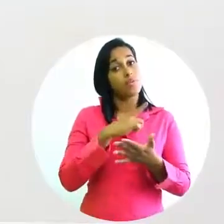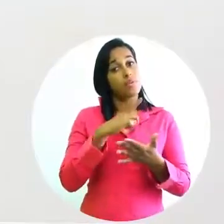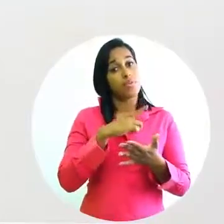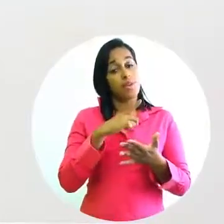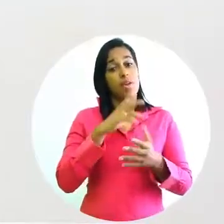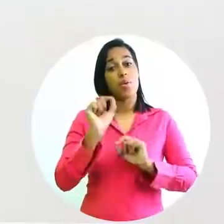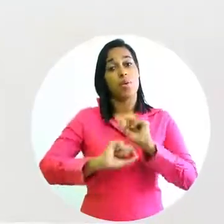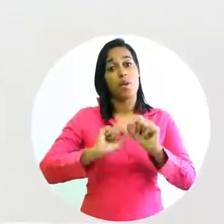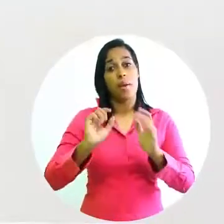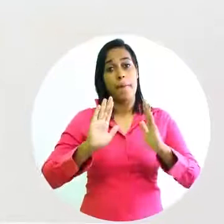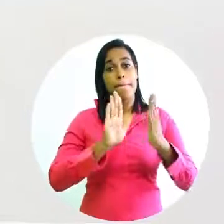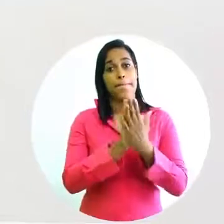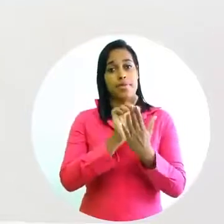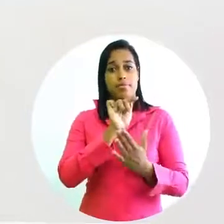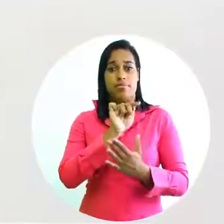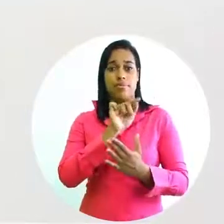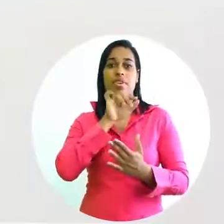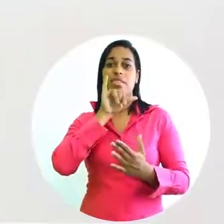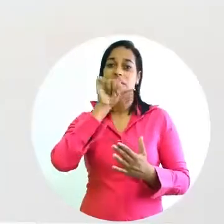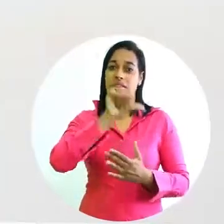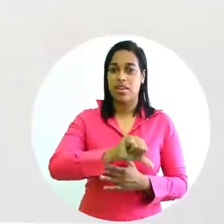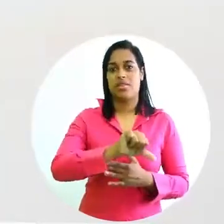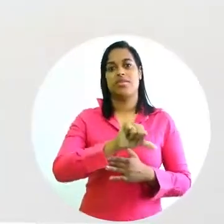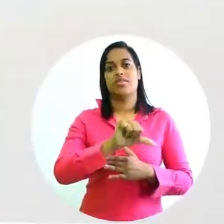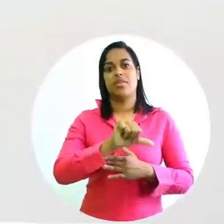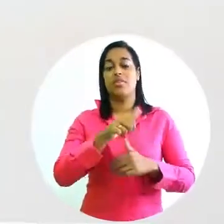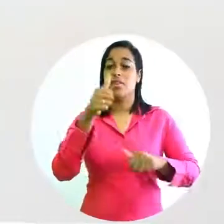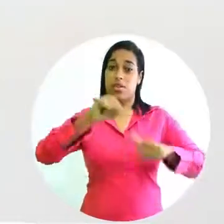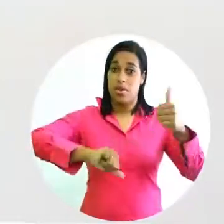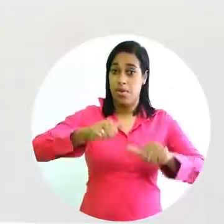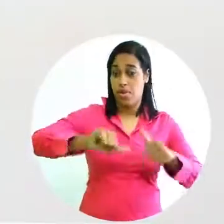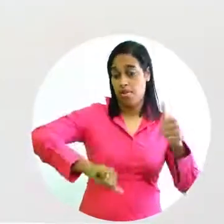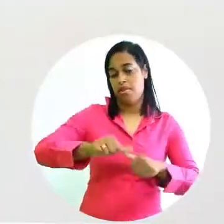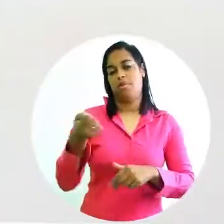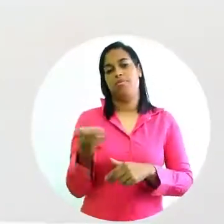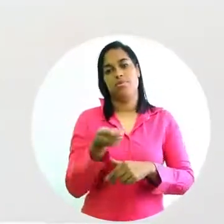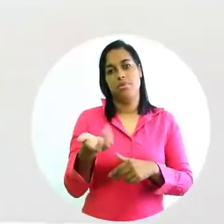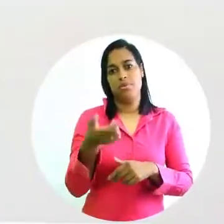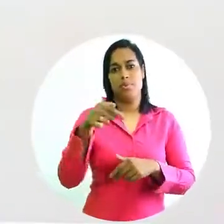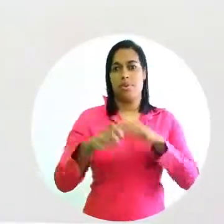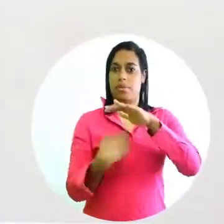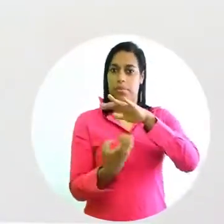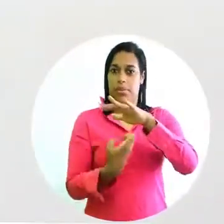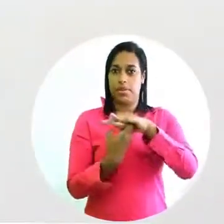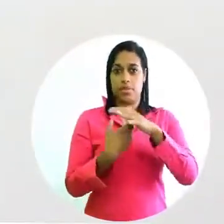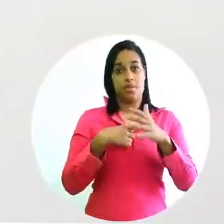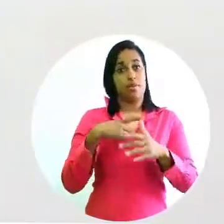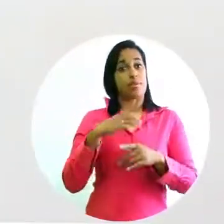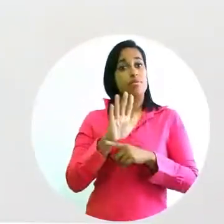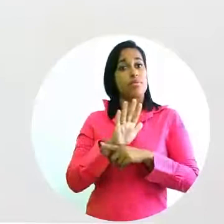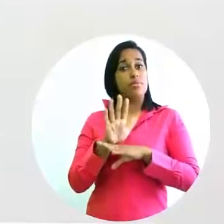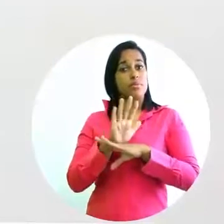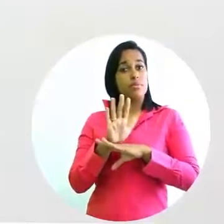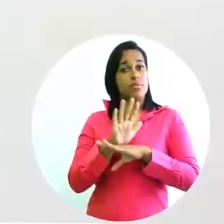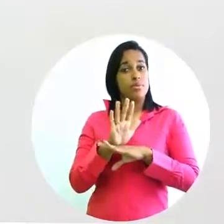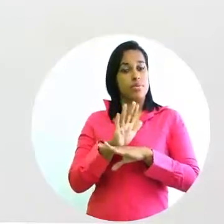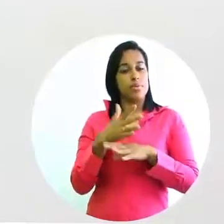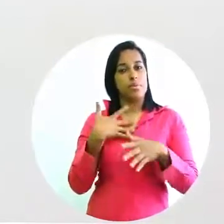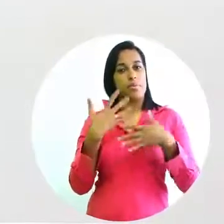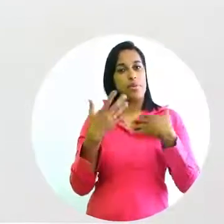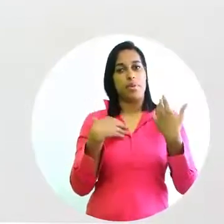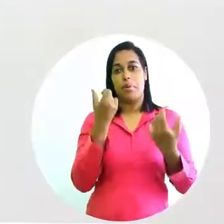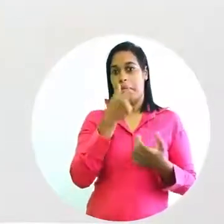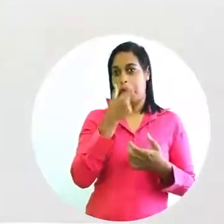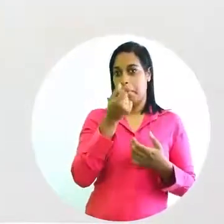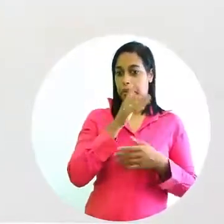irão gerar impactos negativos na eficiência e na produtividade da empresa. Eu trouxe um vídeo bem humorado